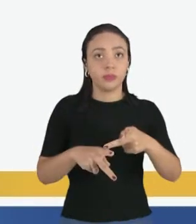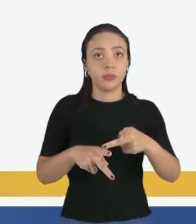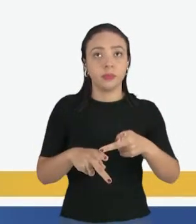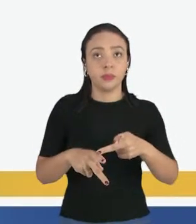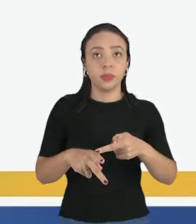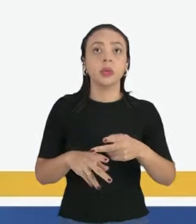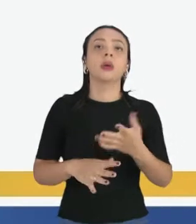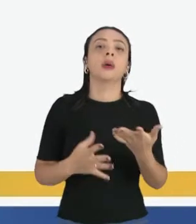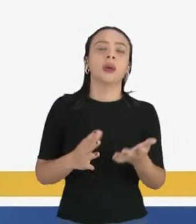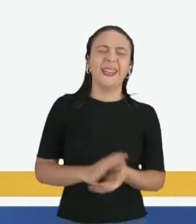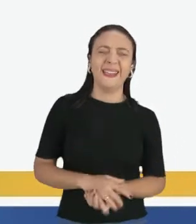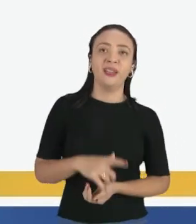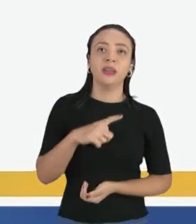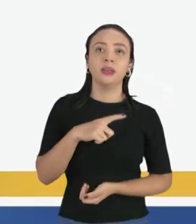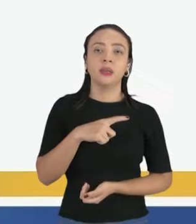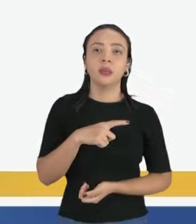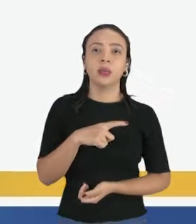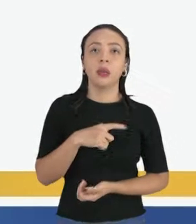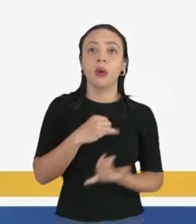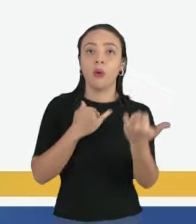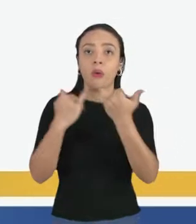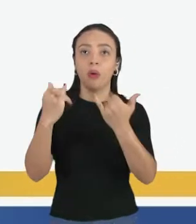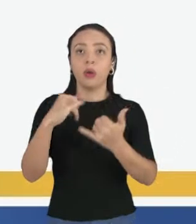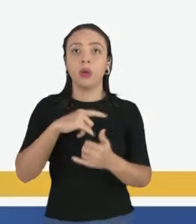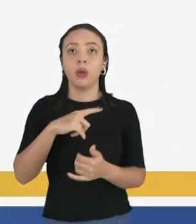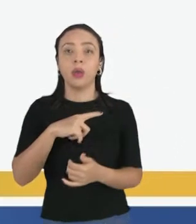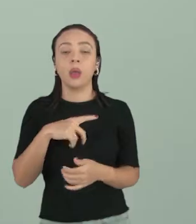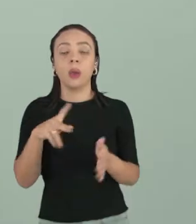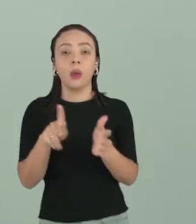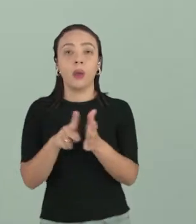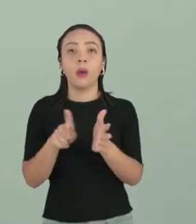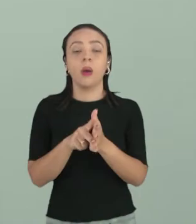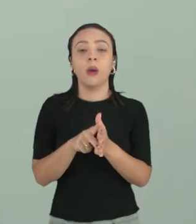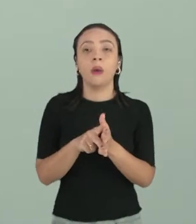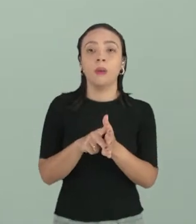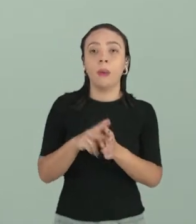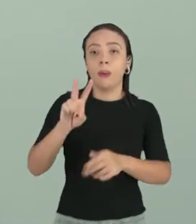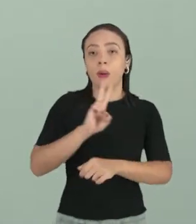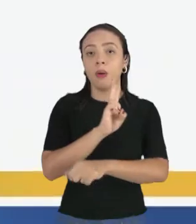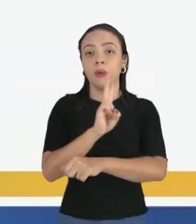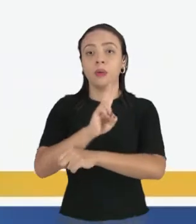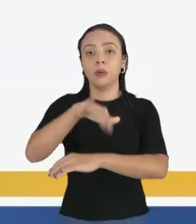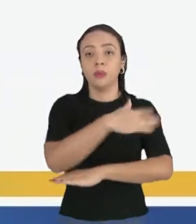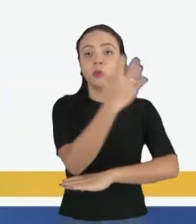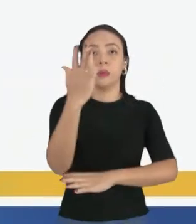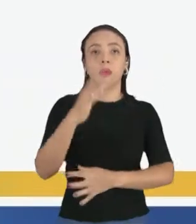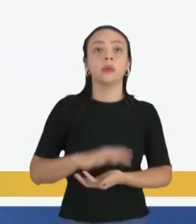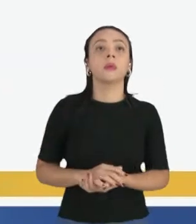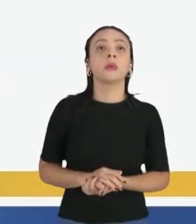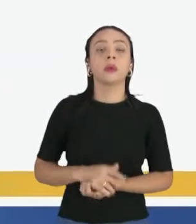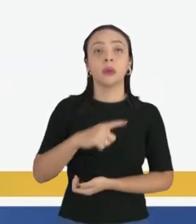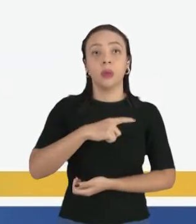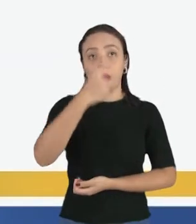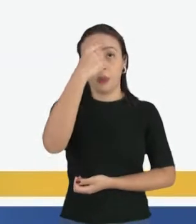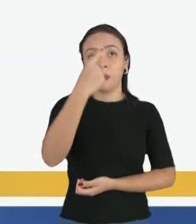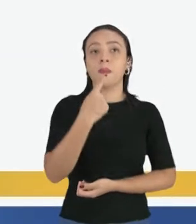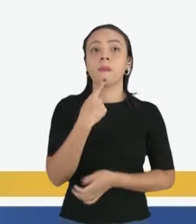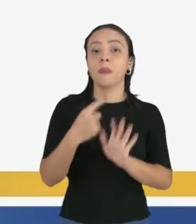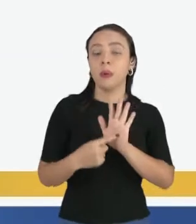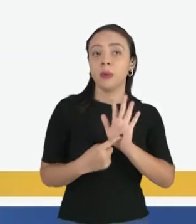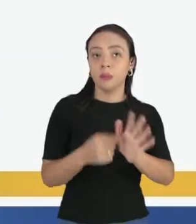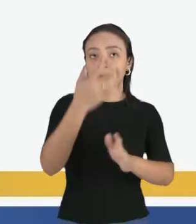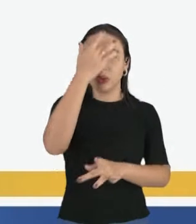o Programa das Nações para o Meio Ambiente, PNUMA. Então aí nós temos uma ilustração mostrando garimpeiros com